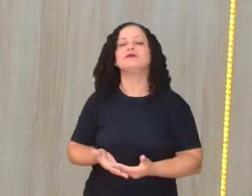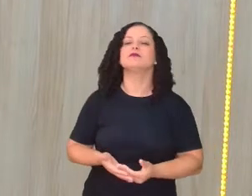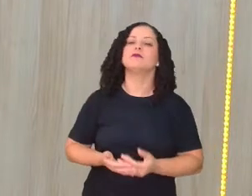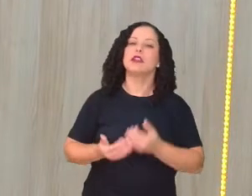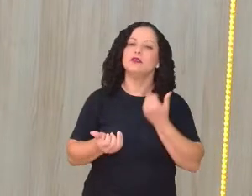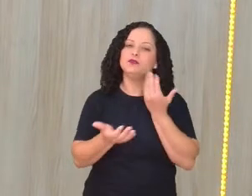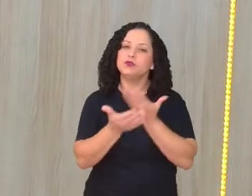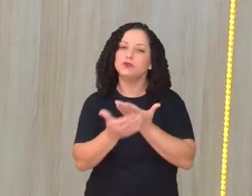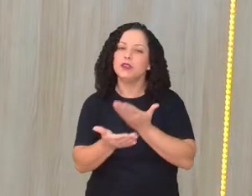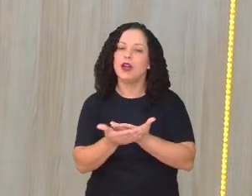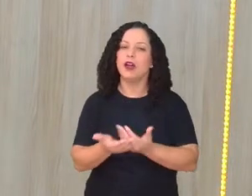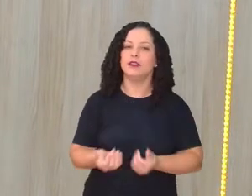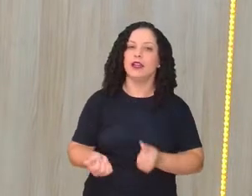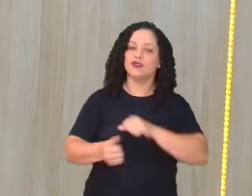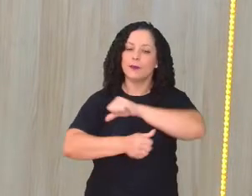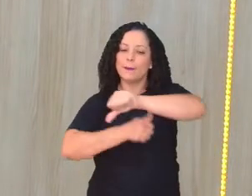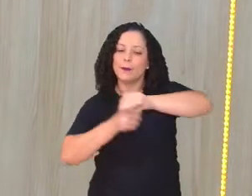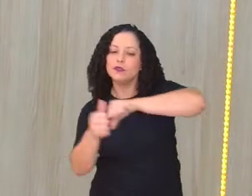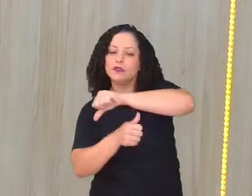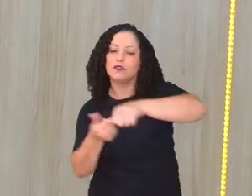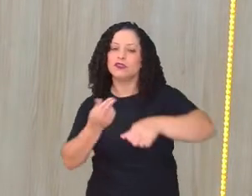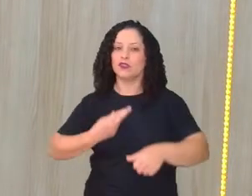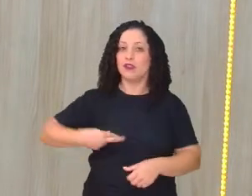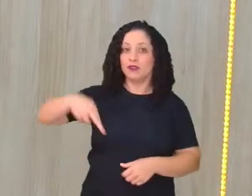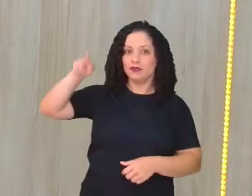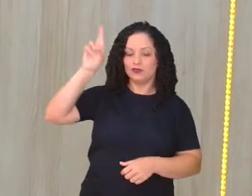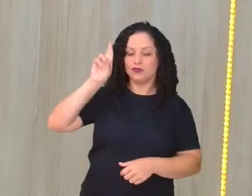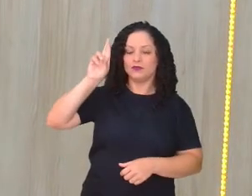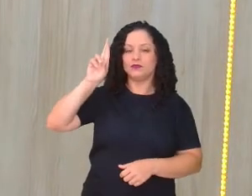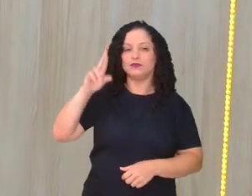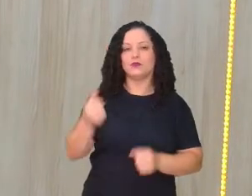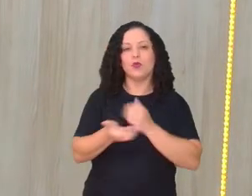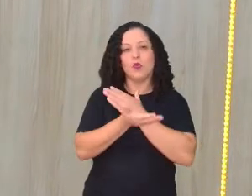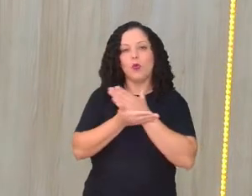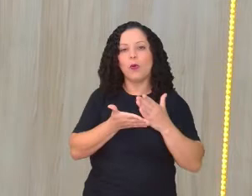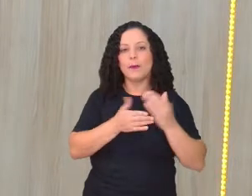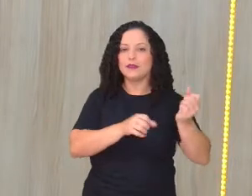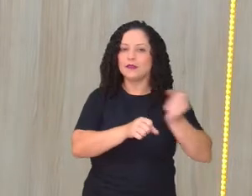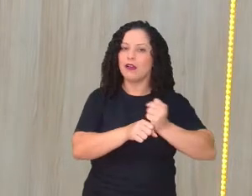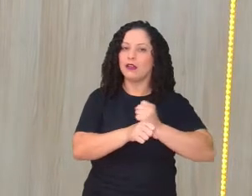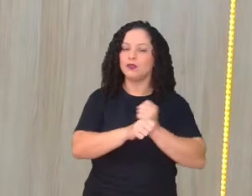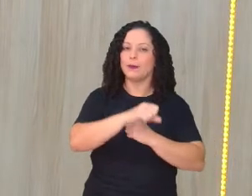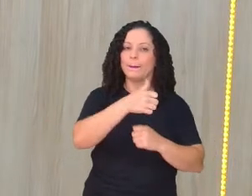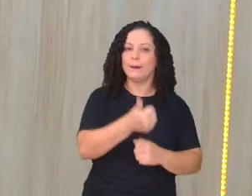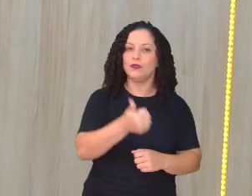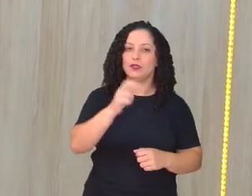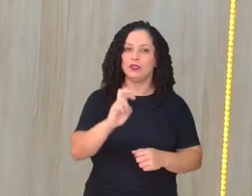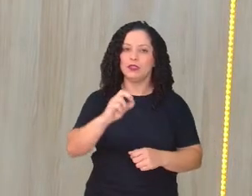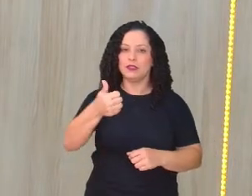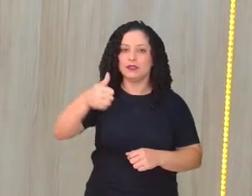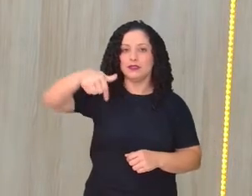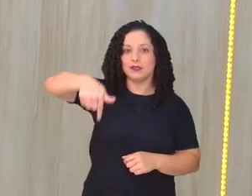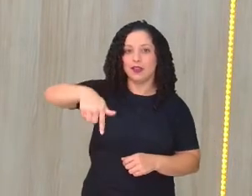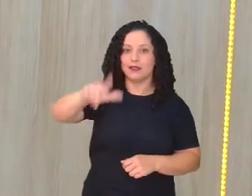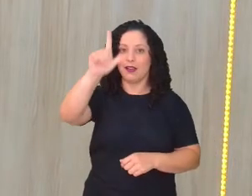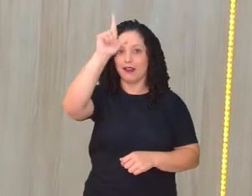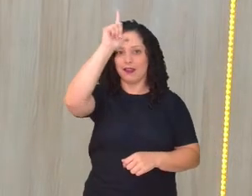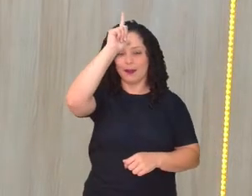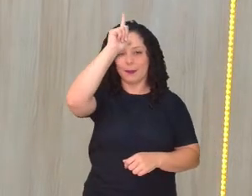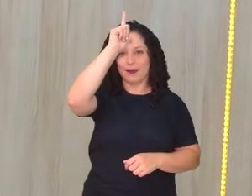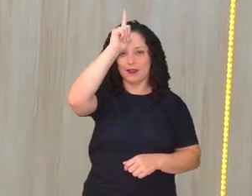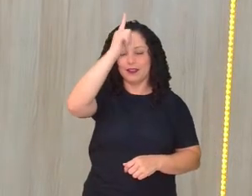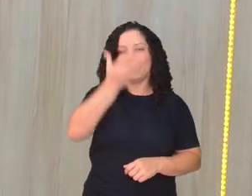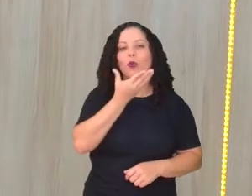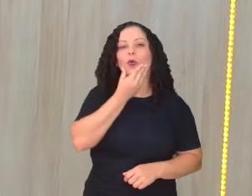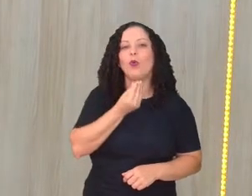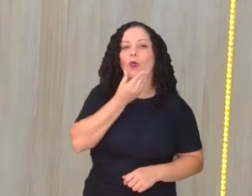reformas religiosas, né, que começaram a partir do ano de 1517 lá na Alemanha com o monge